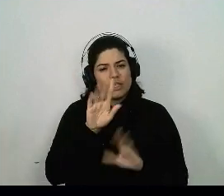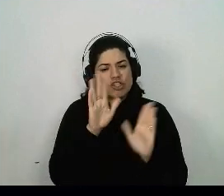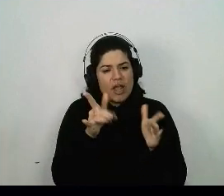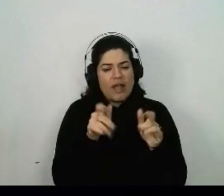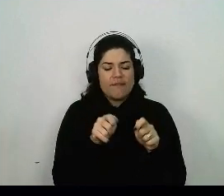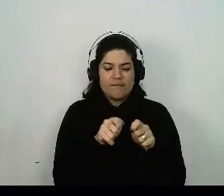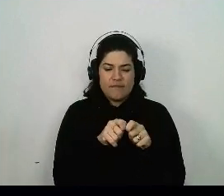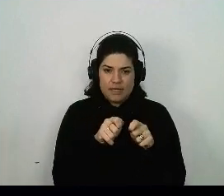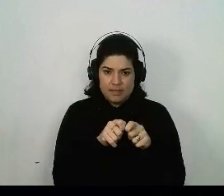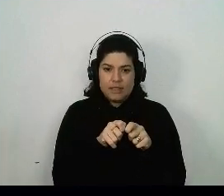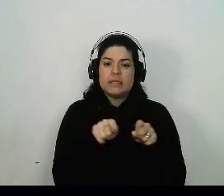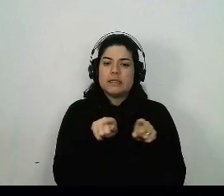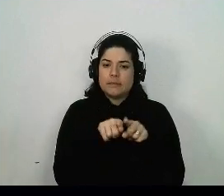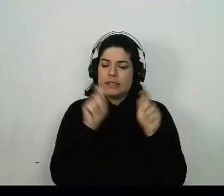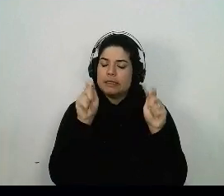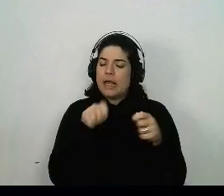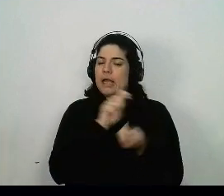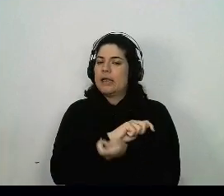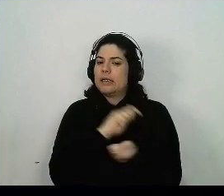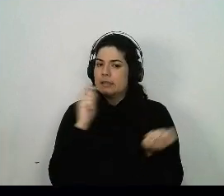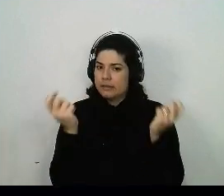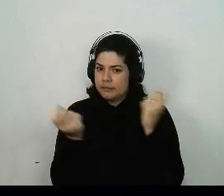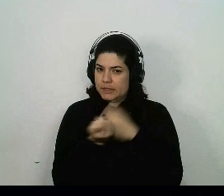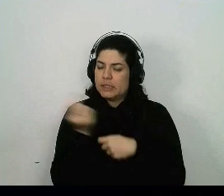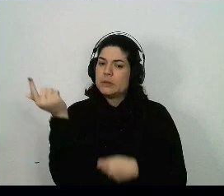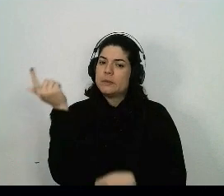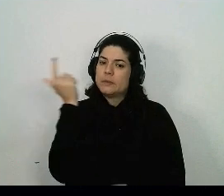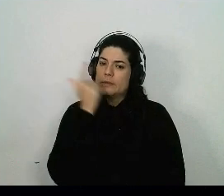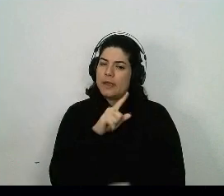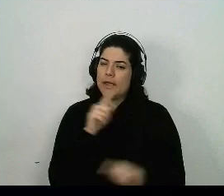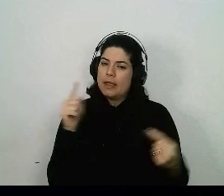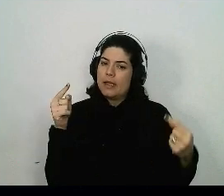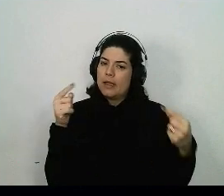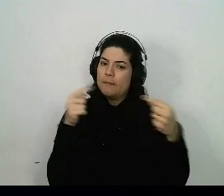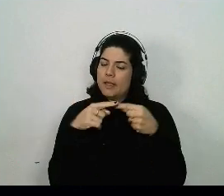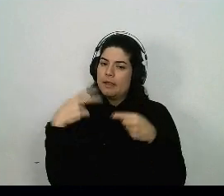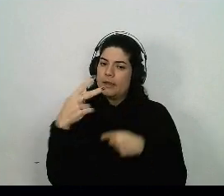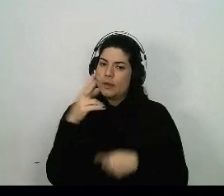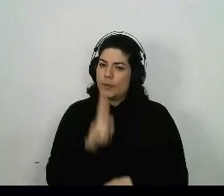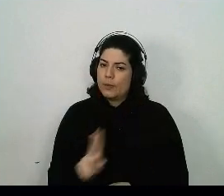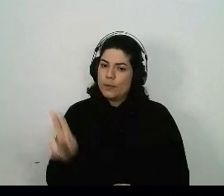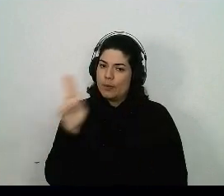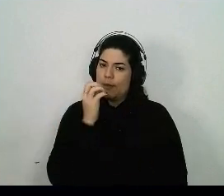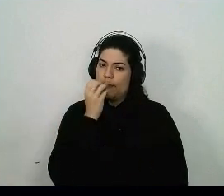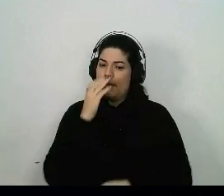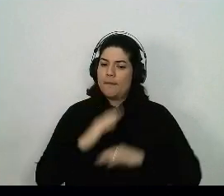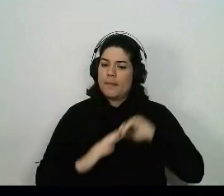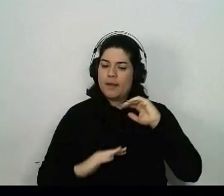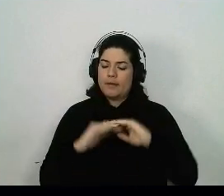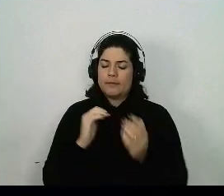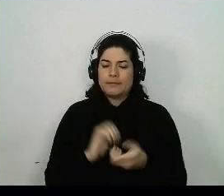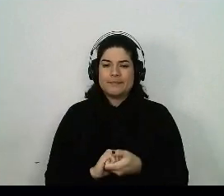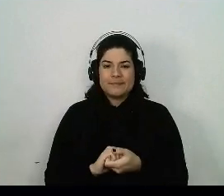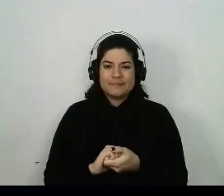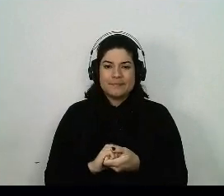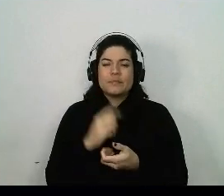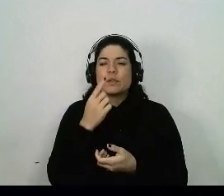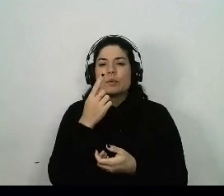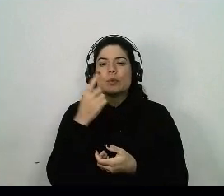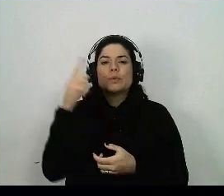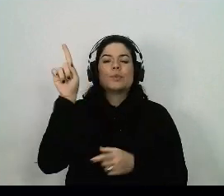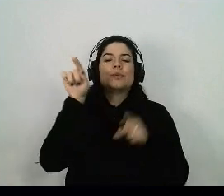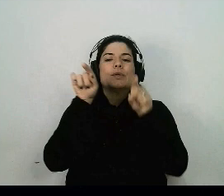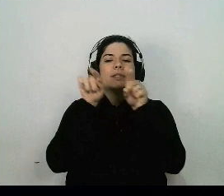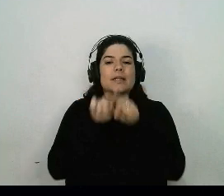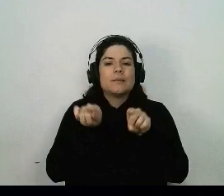é adaptável para você conseguir encaixar o seu atual uso com as boas práticas, tá? E por último, sempre aquela questão, ele